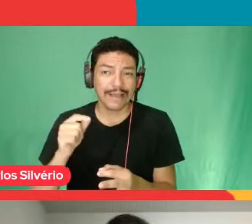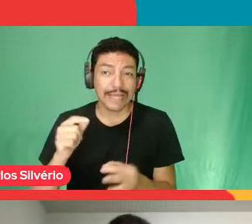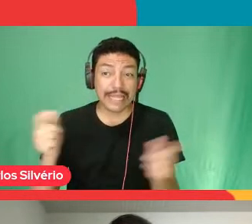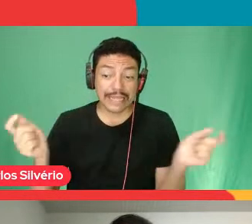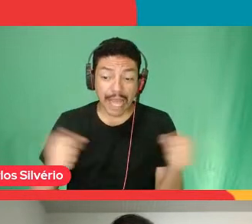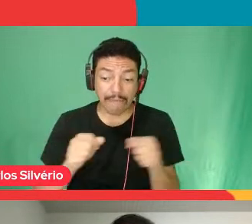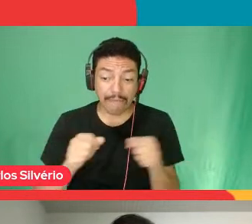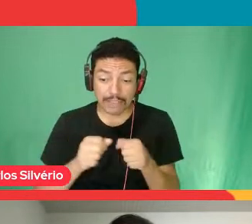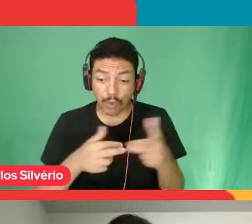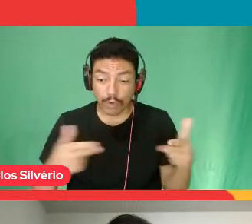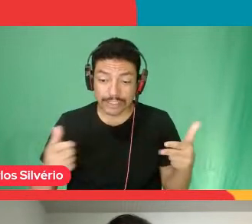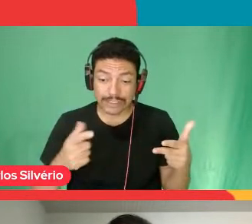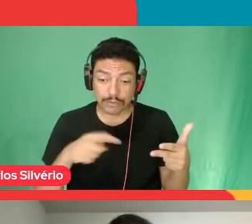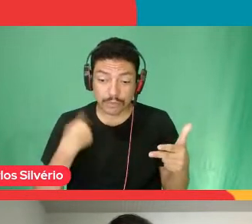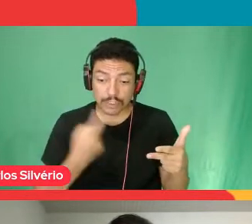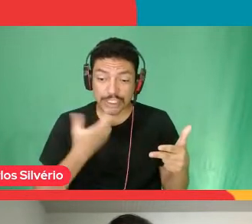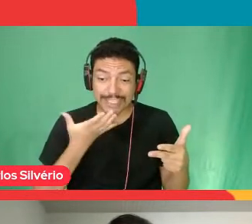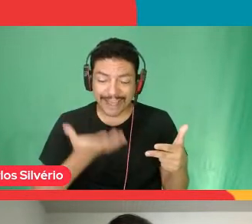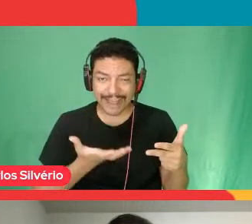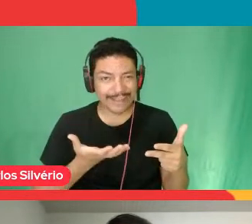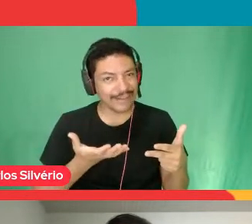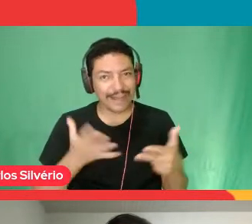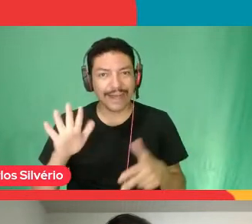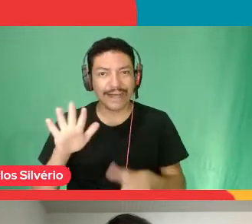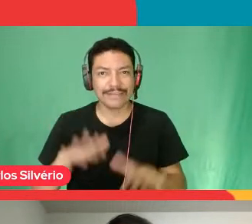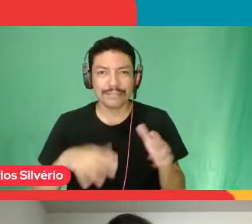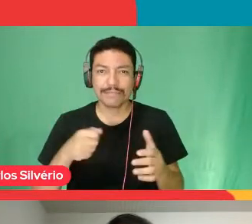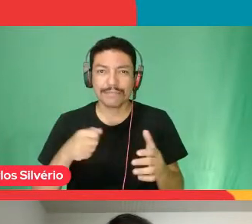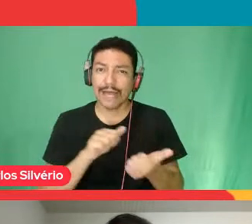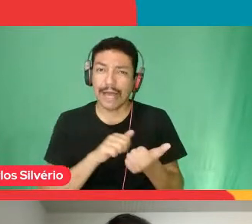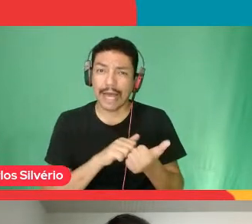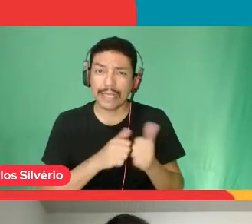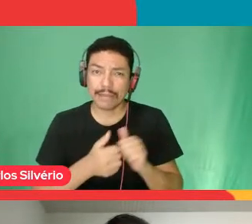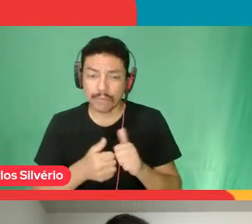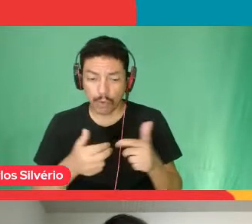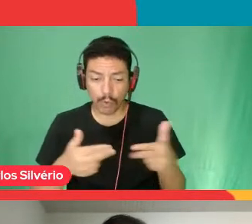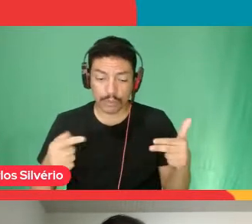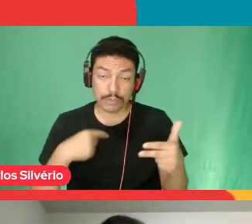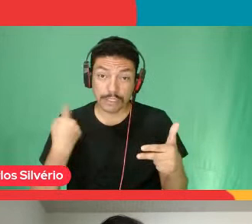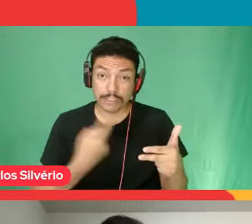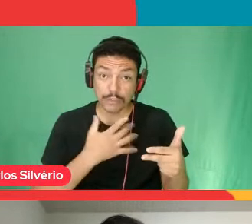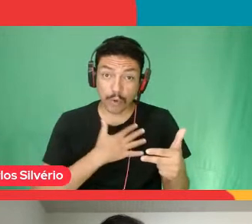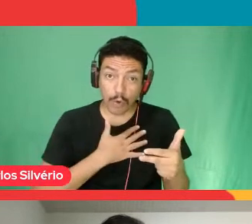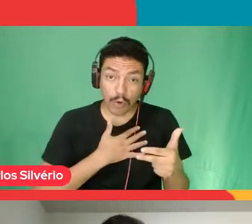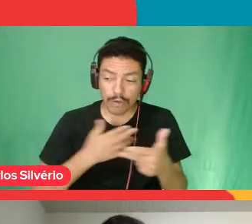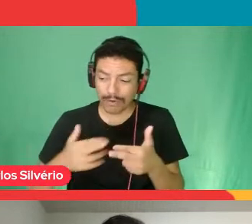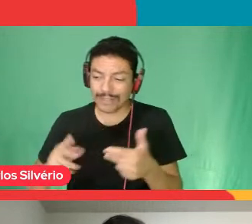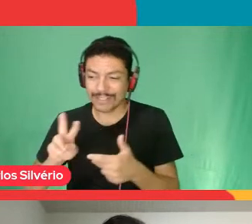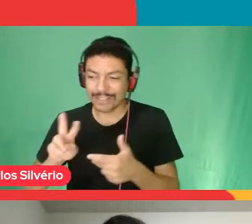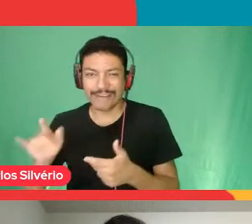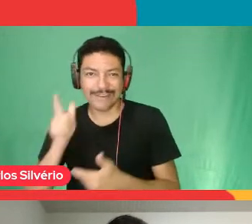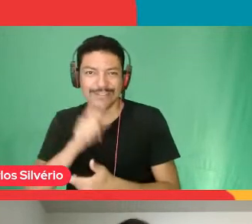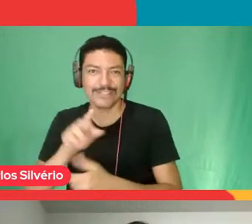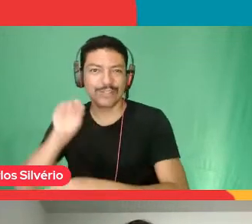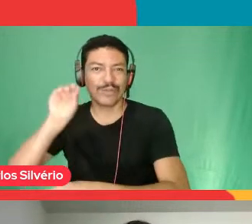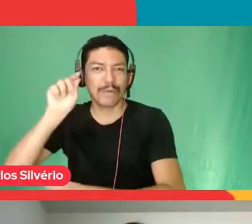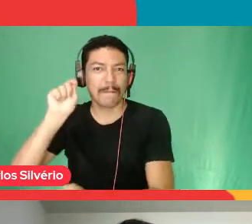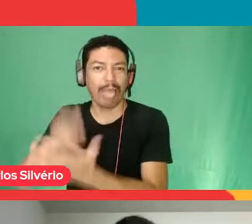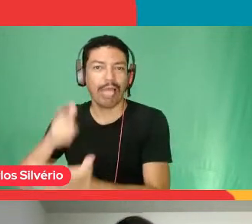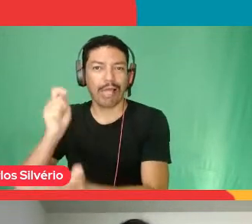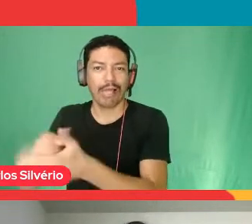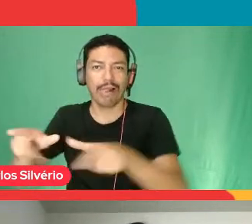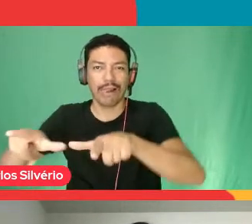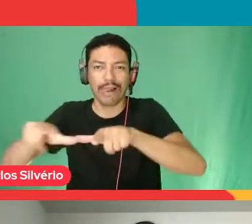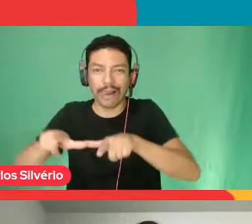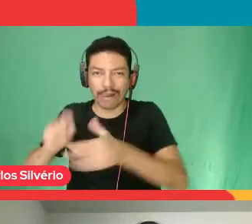que a gente quer fazer. Às vezes a gente precisa mesclar uma coisa que a gente gosta com uma coisa que vai pagar as contas no final do mês. E aí o meu caso com